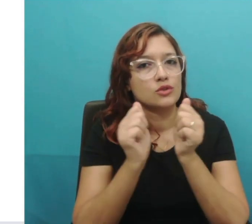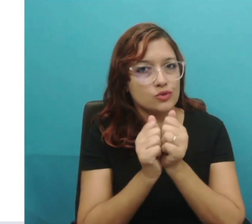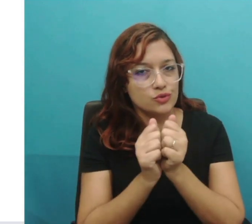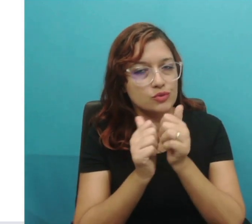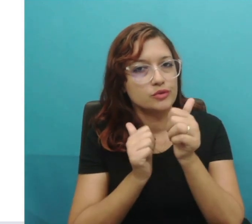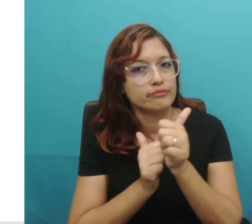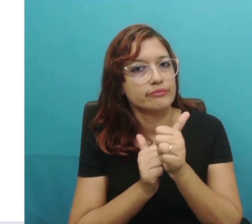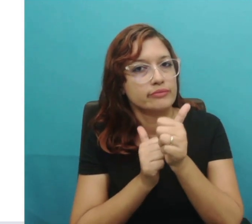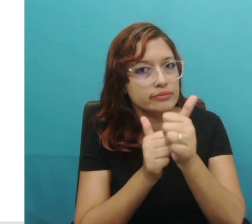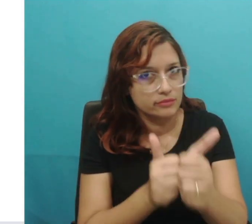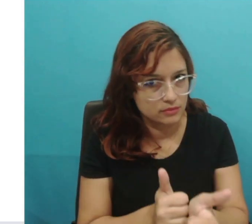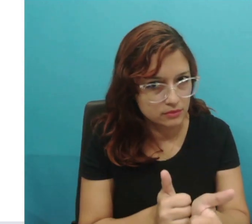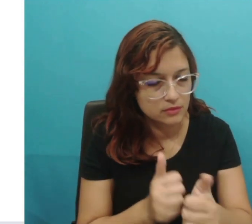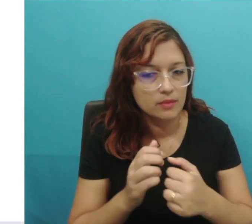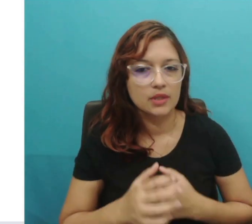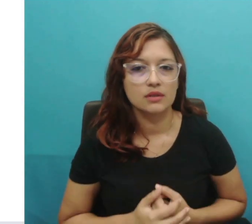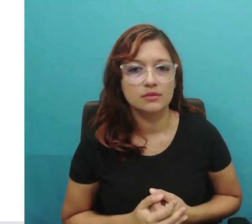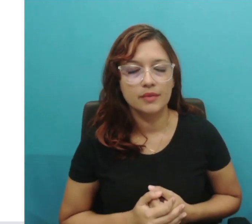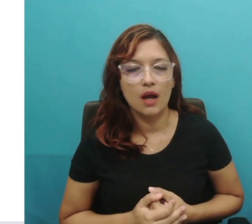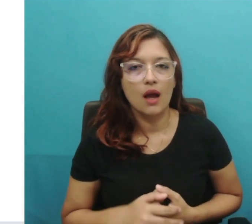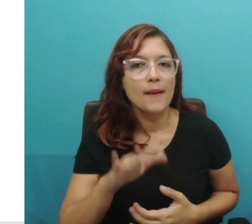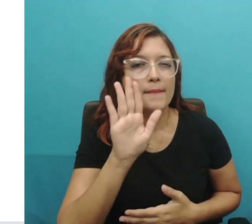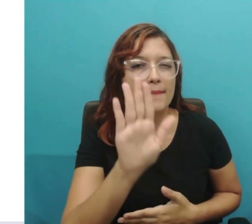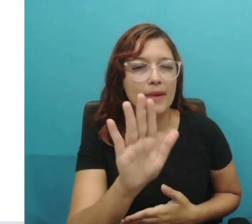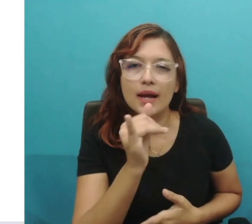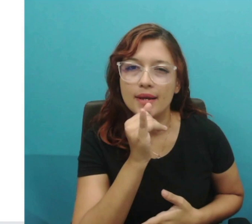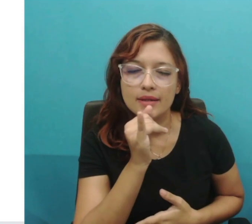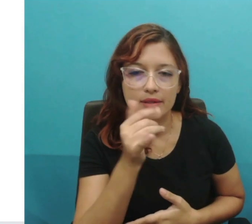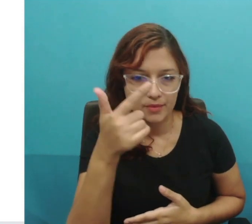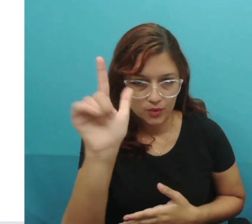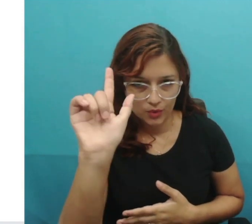é um substantivo, então o pronome está acompanhando.